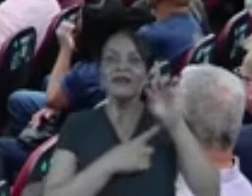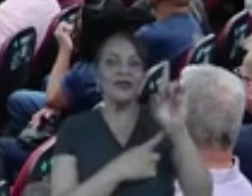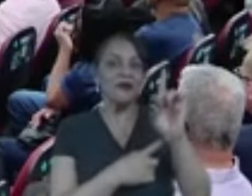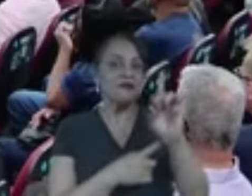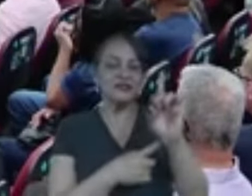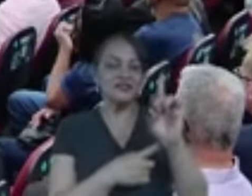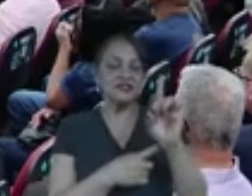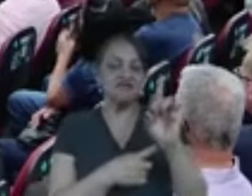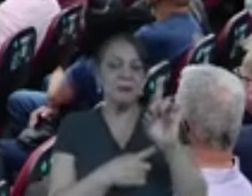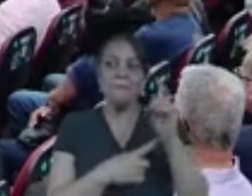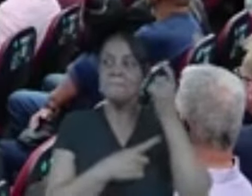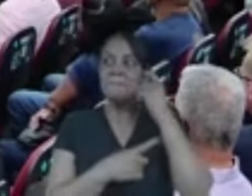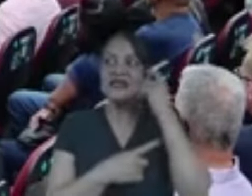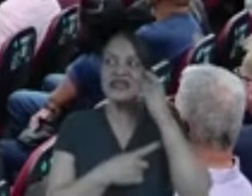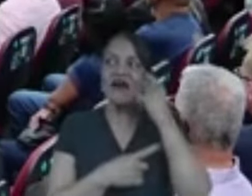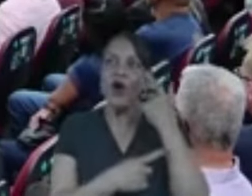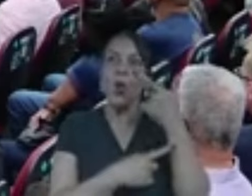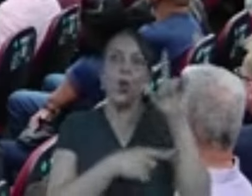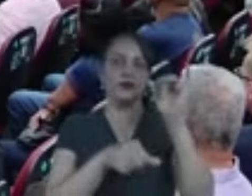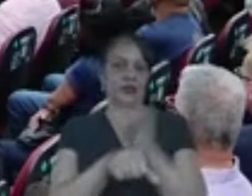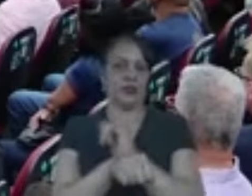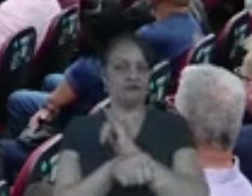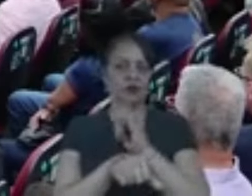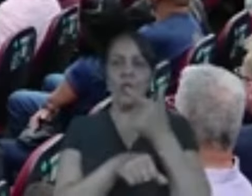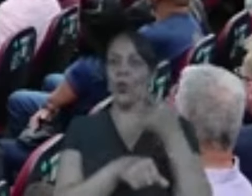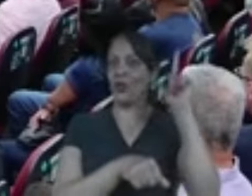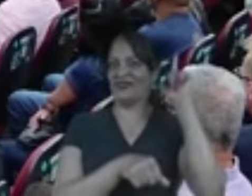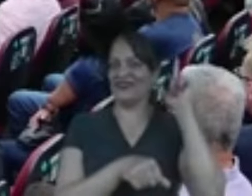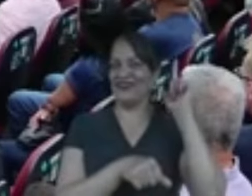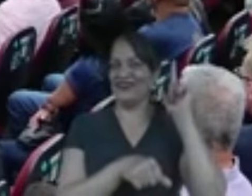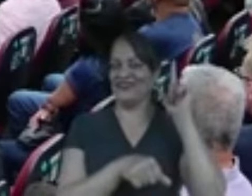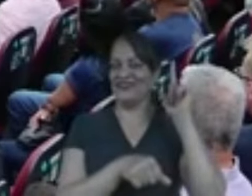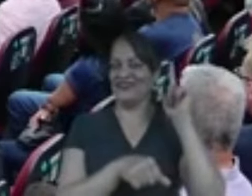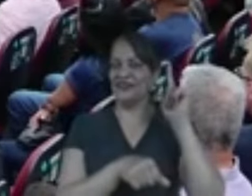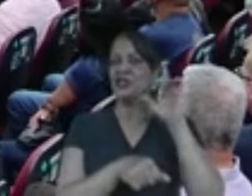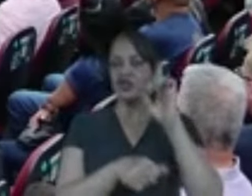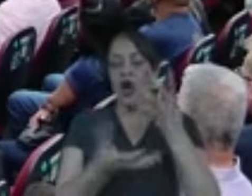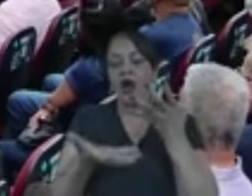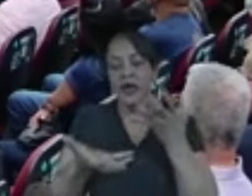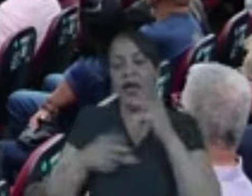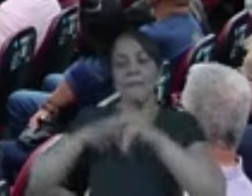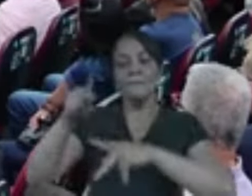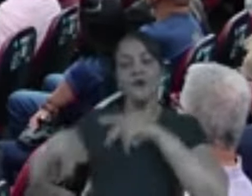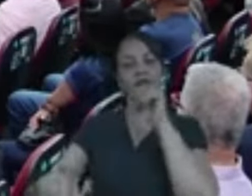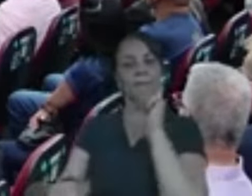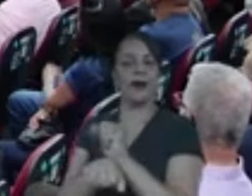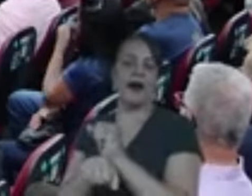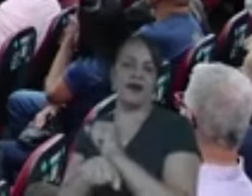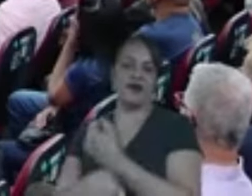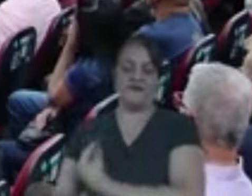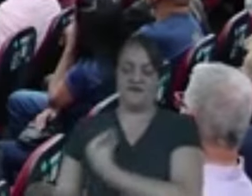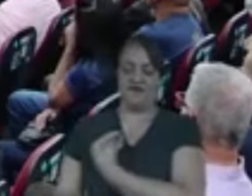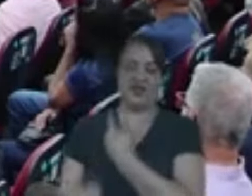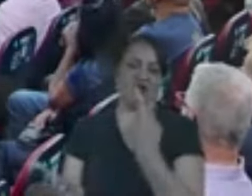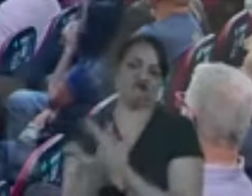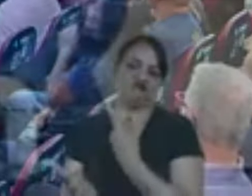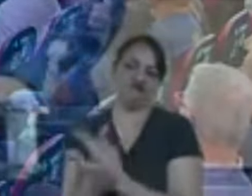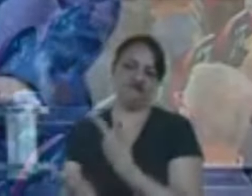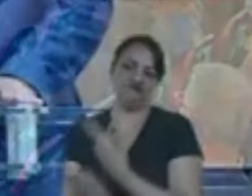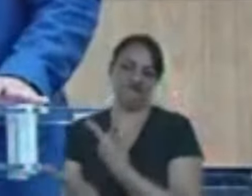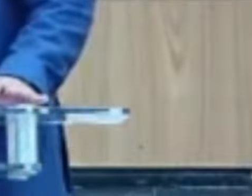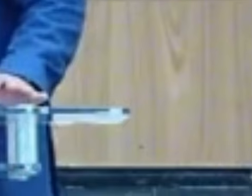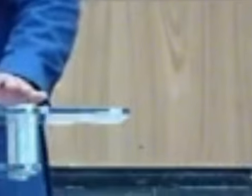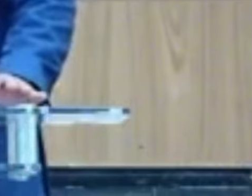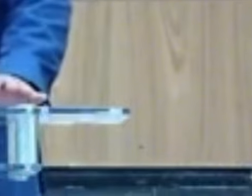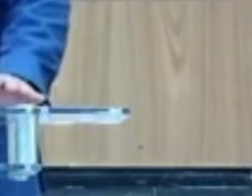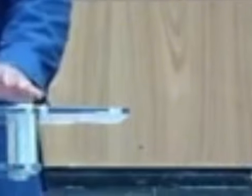proselitismo, Deus não estava querendo fazer ninguém de seguidor. Deus queria somente que eles parassem de fazer as crueldades que eles faziam.